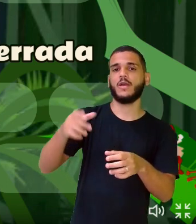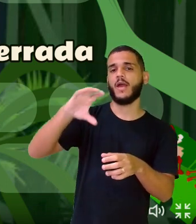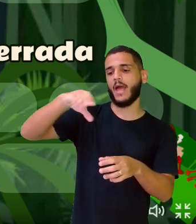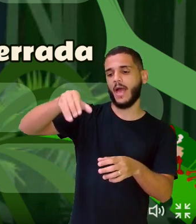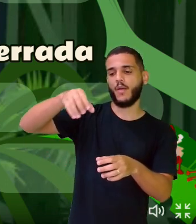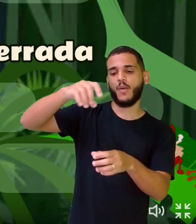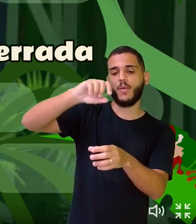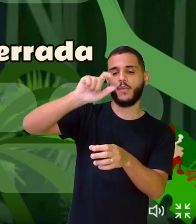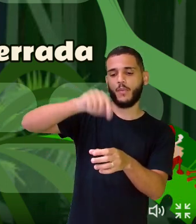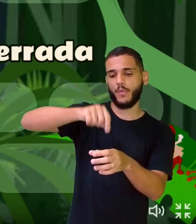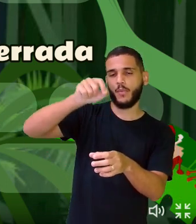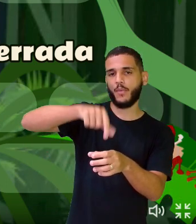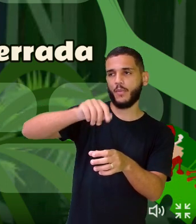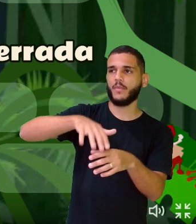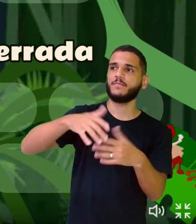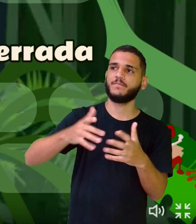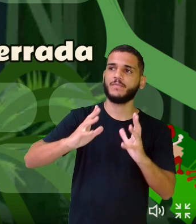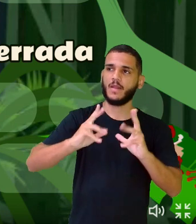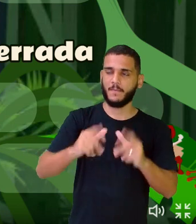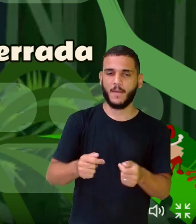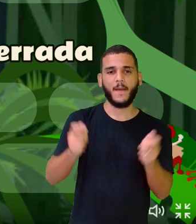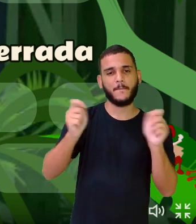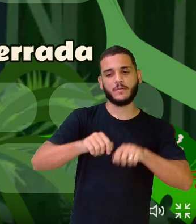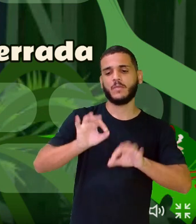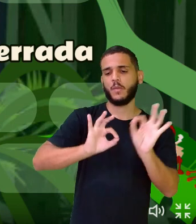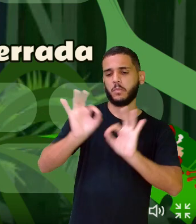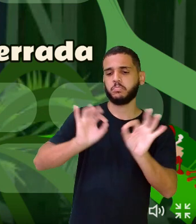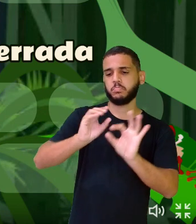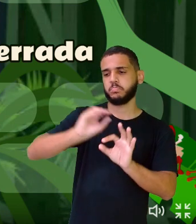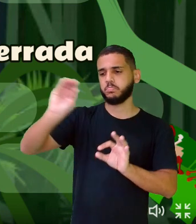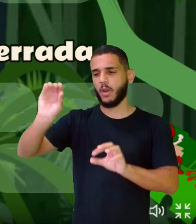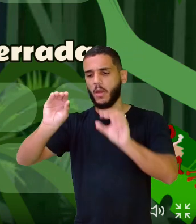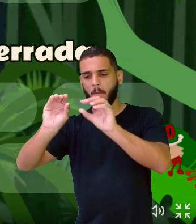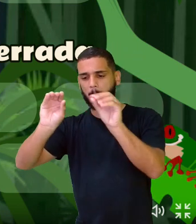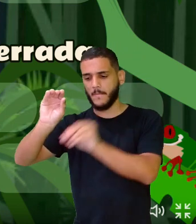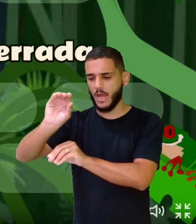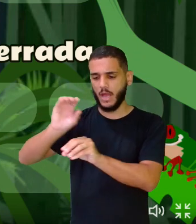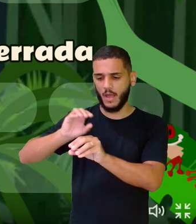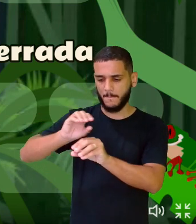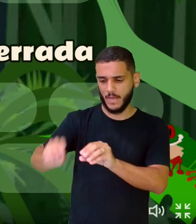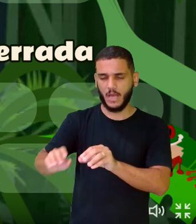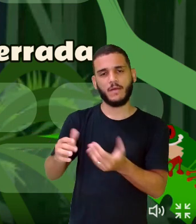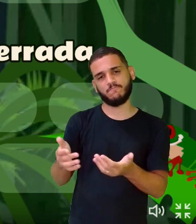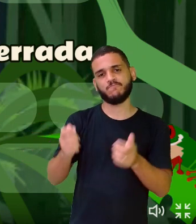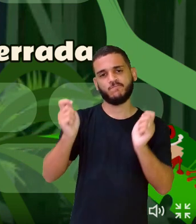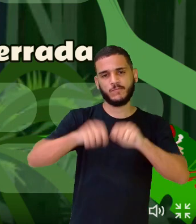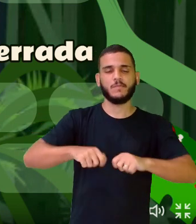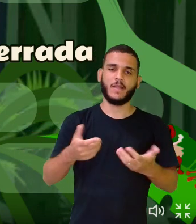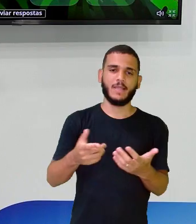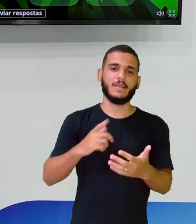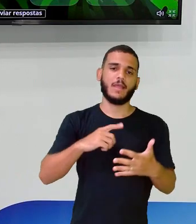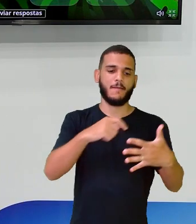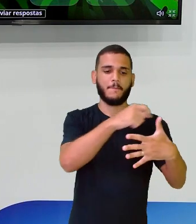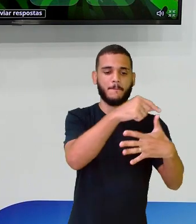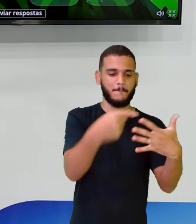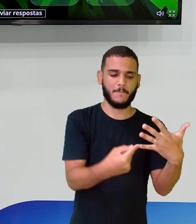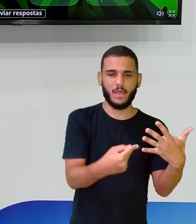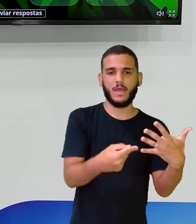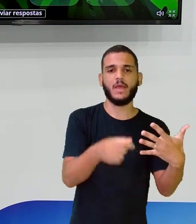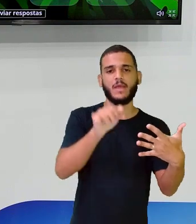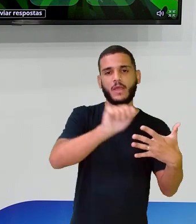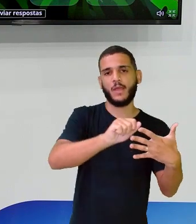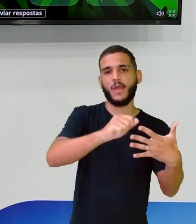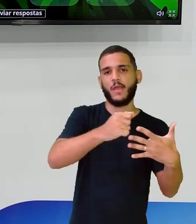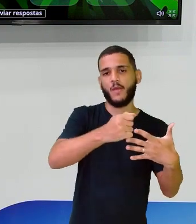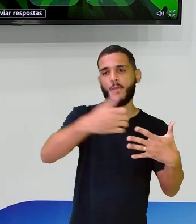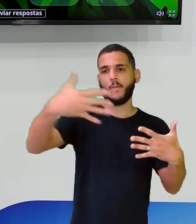posso puxar, ó, pra cá. E como é que eu poderia fazer esse desenho? Eu poderia fazer uma louça e colocaria lá o jogo de